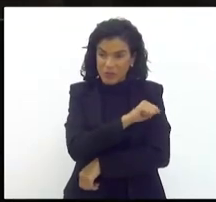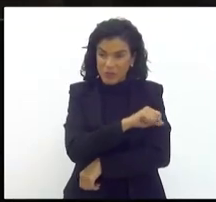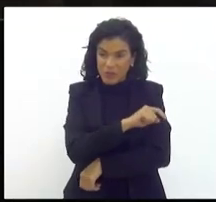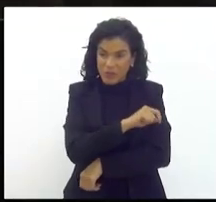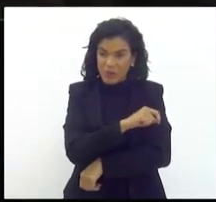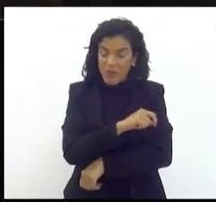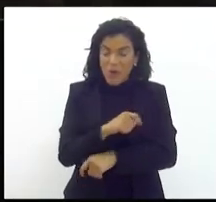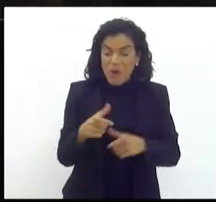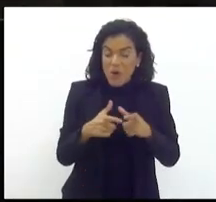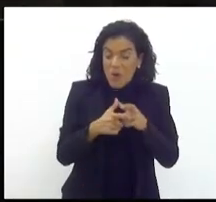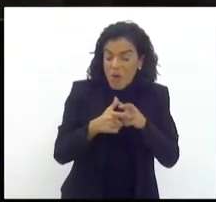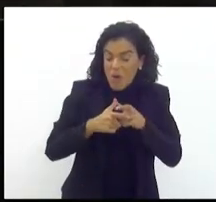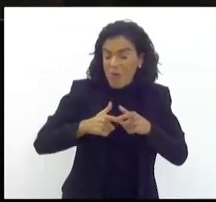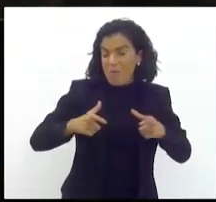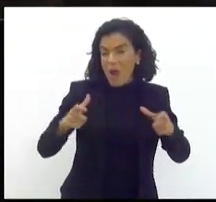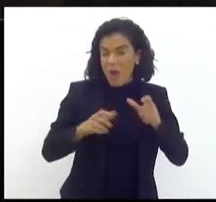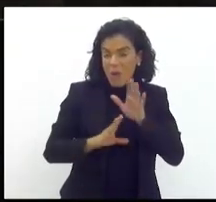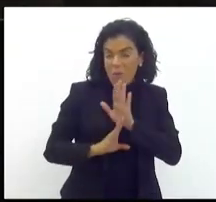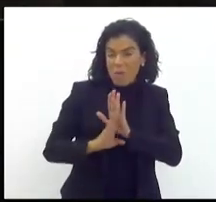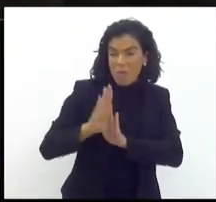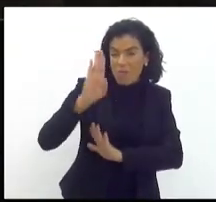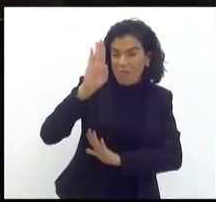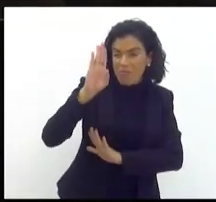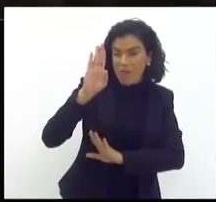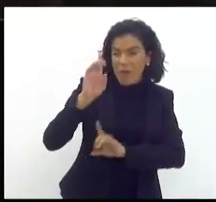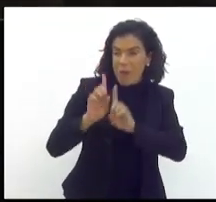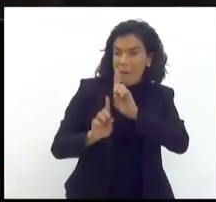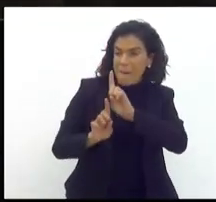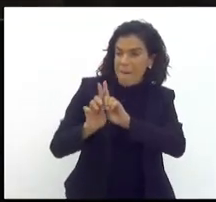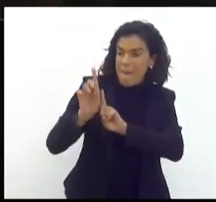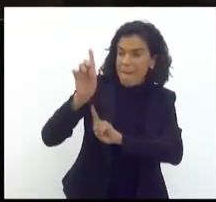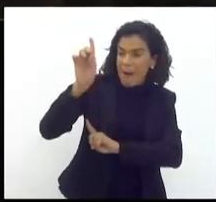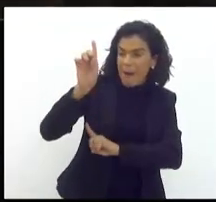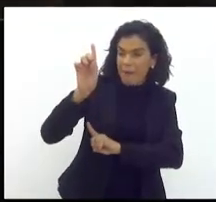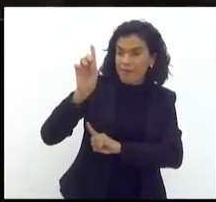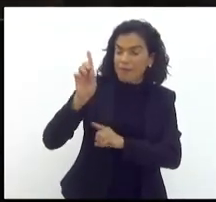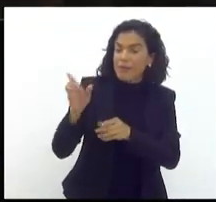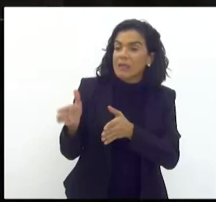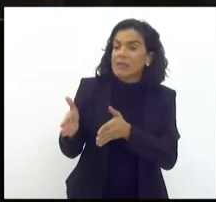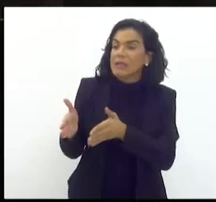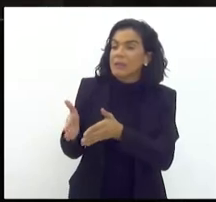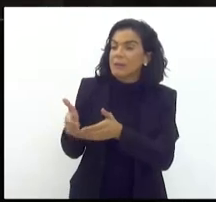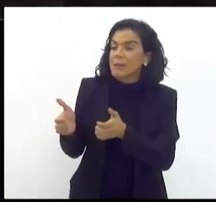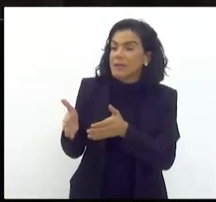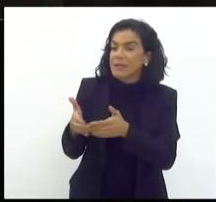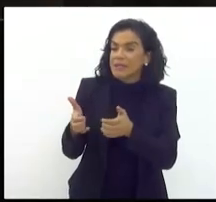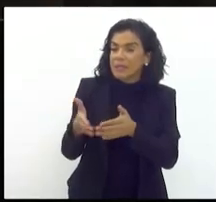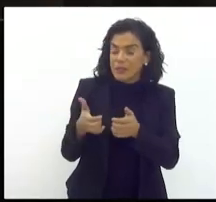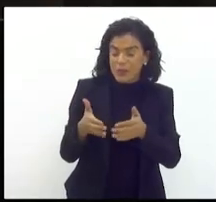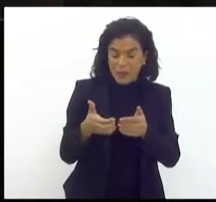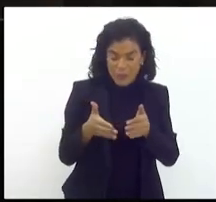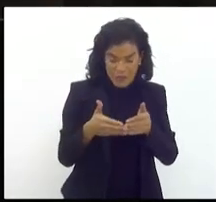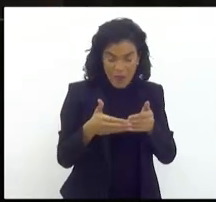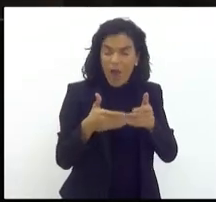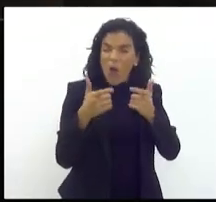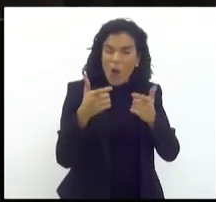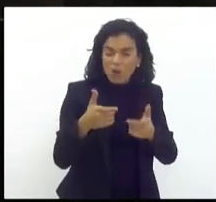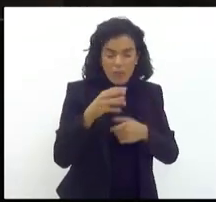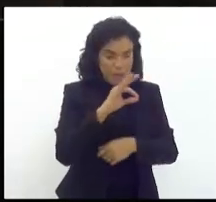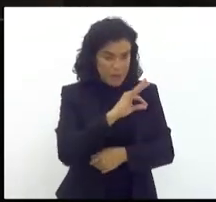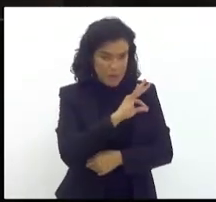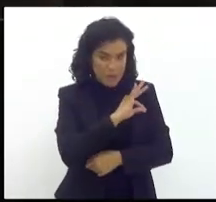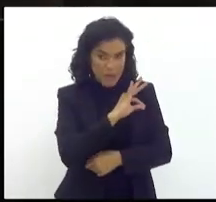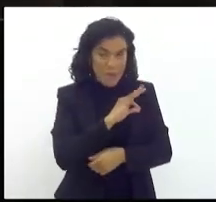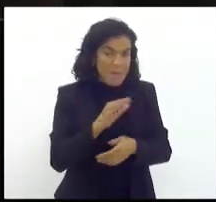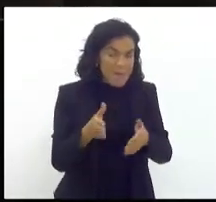o maior índice de pedidos nas polícias do Rio de Janeiro